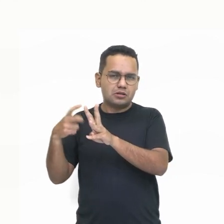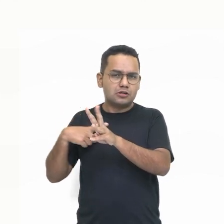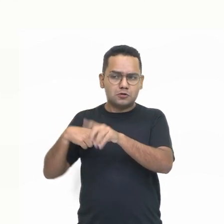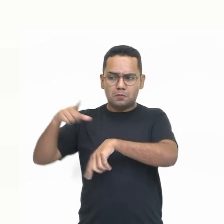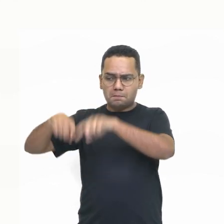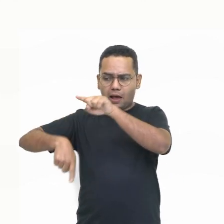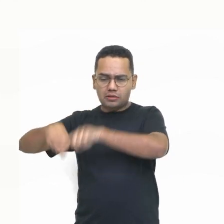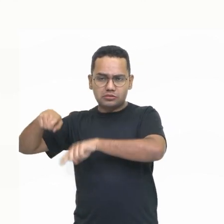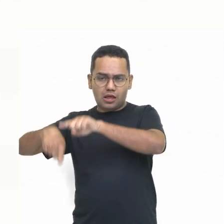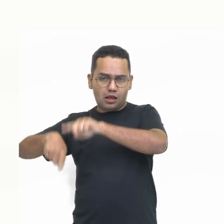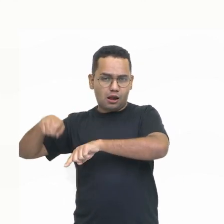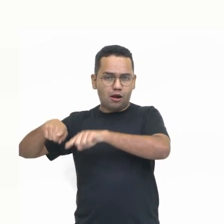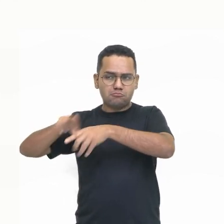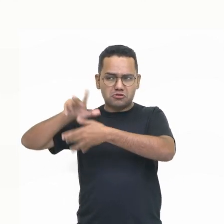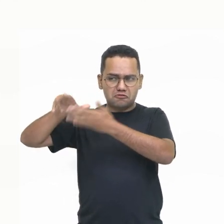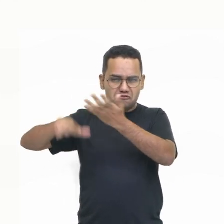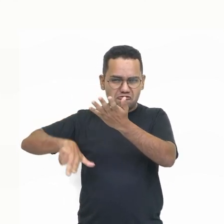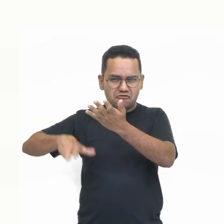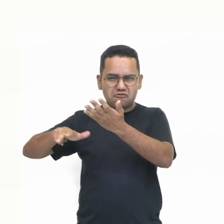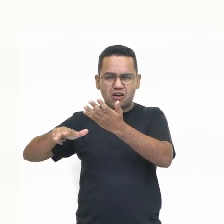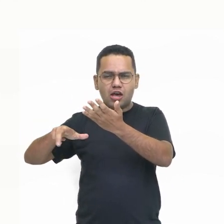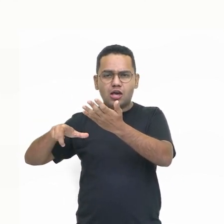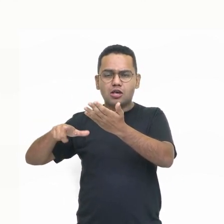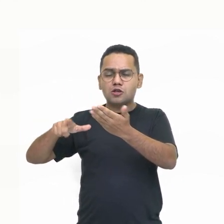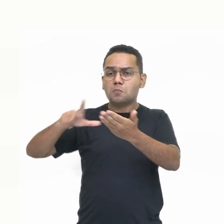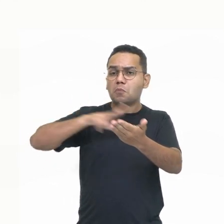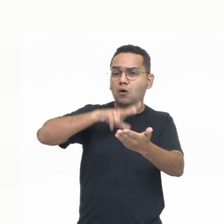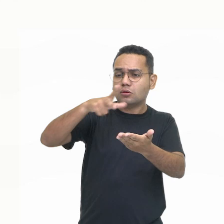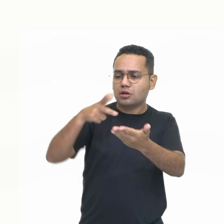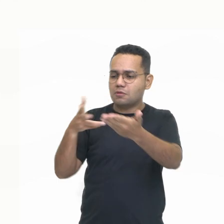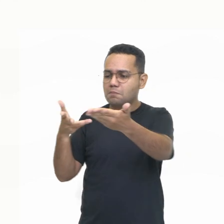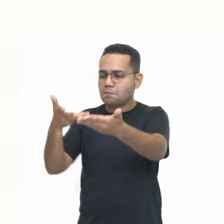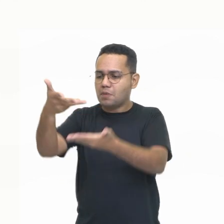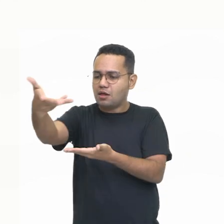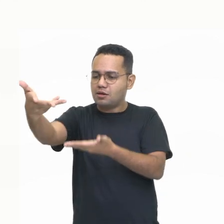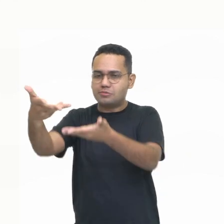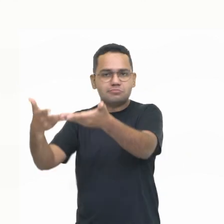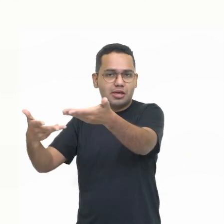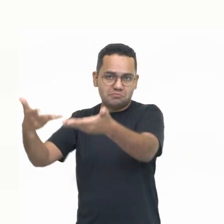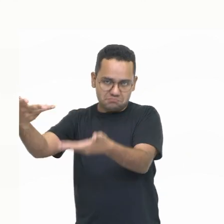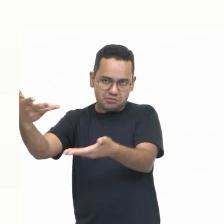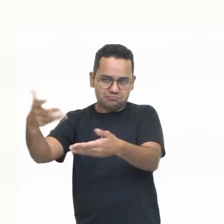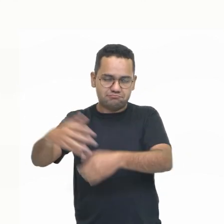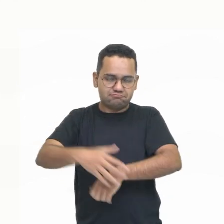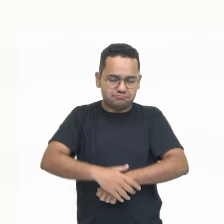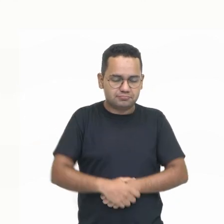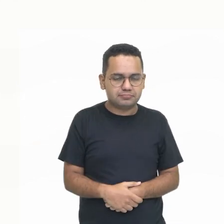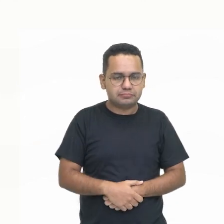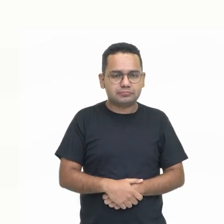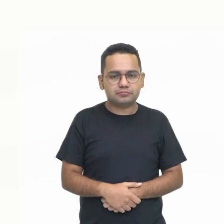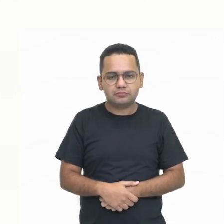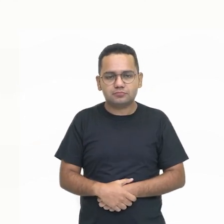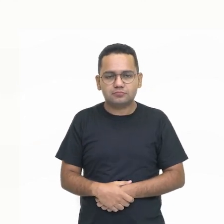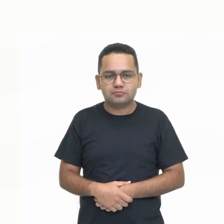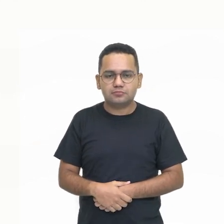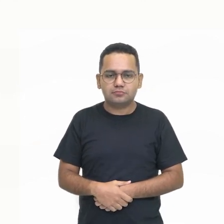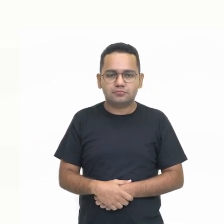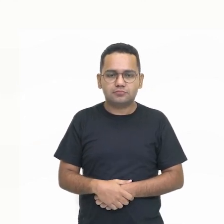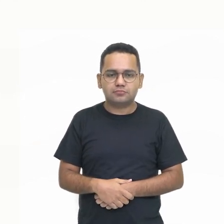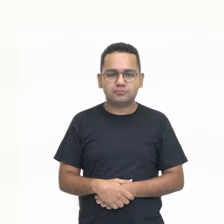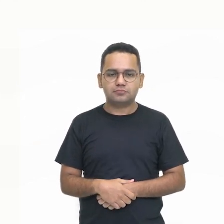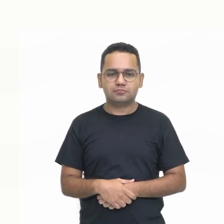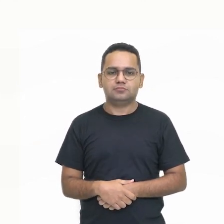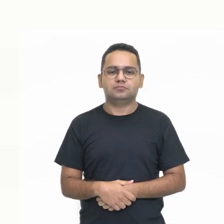bom? Então vai ser o quê? Na base da troca. A partir da mudança,